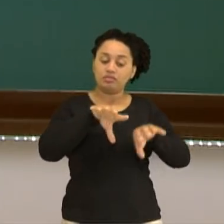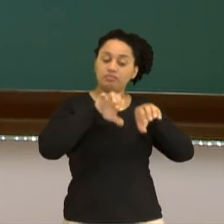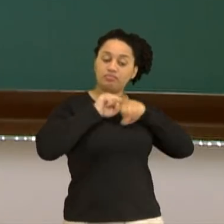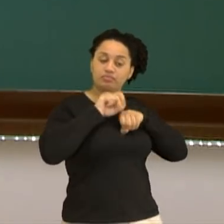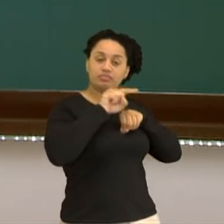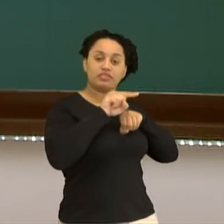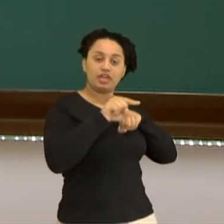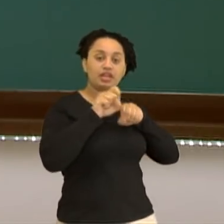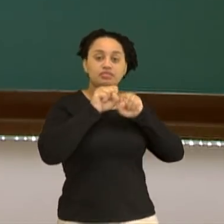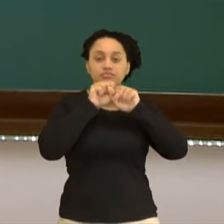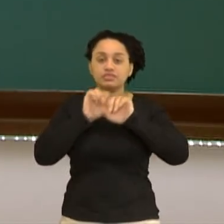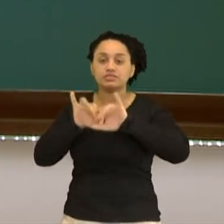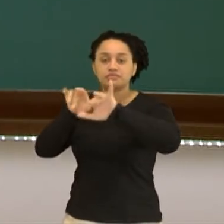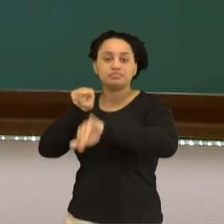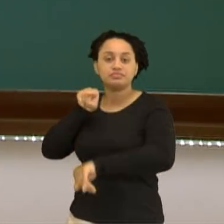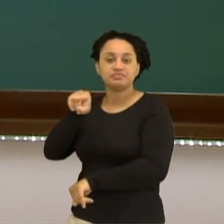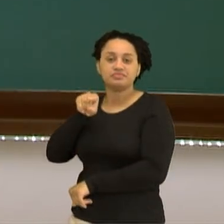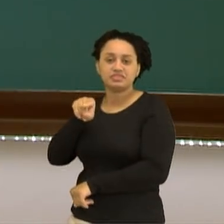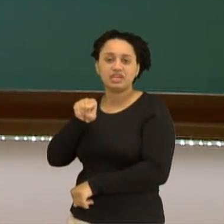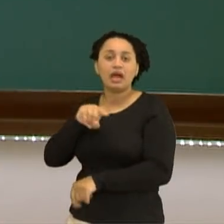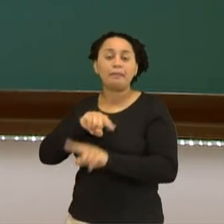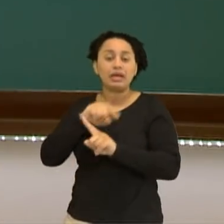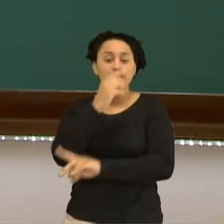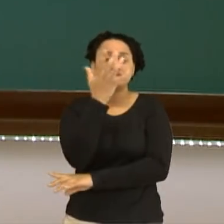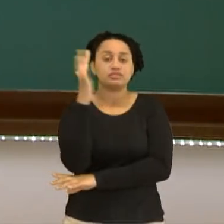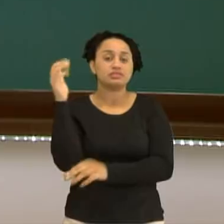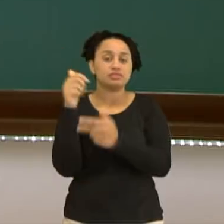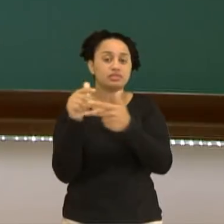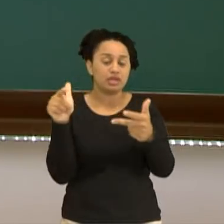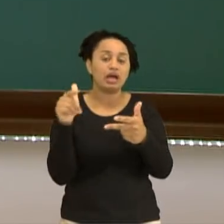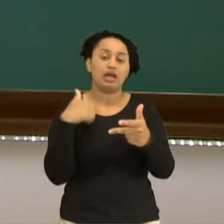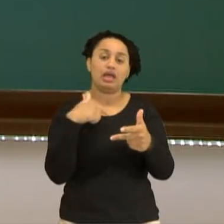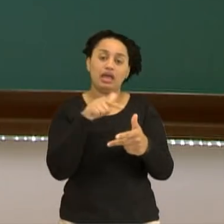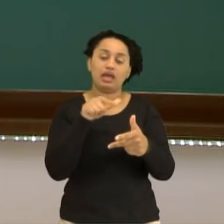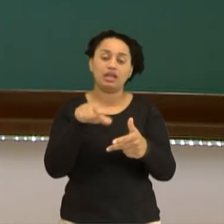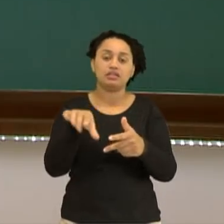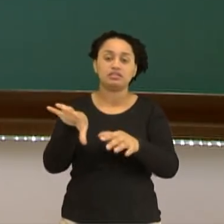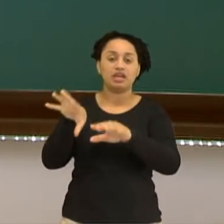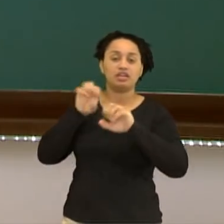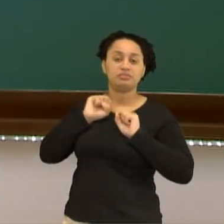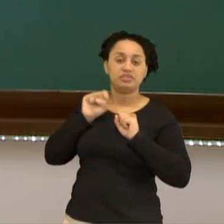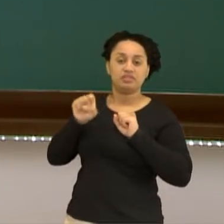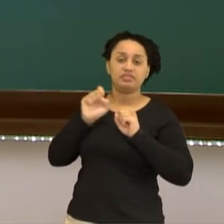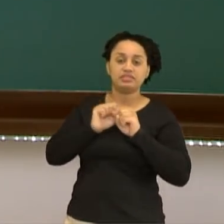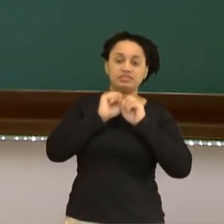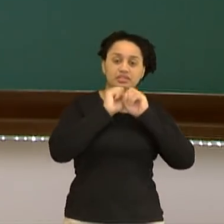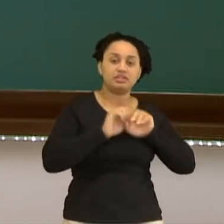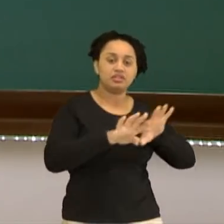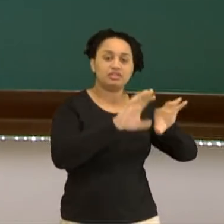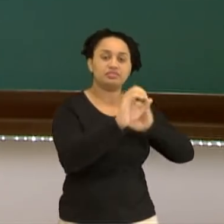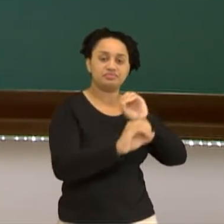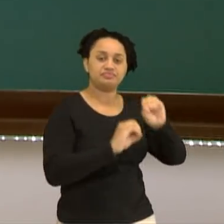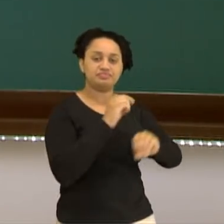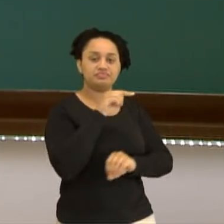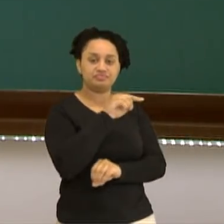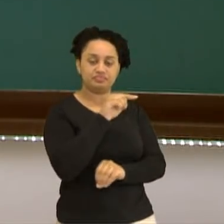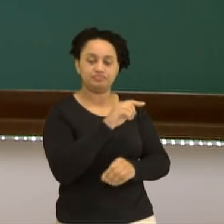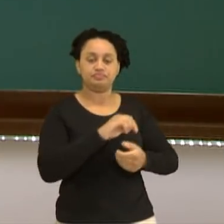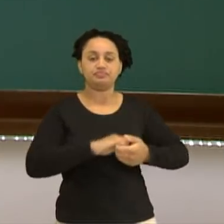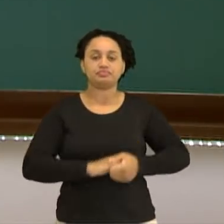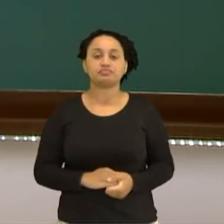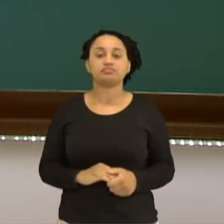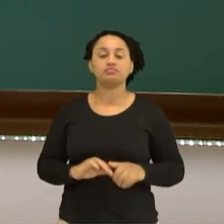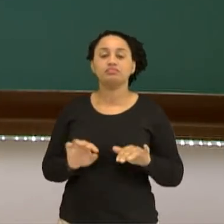vegetais absorvem o gás carbônico e liberam oxigênio, trocas gasosas. Gente,